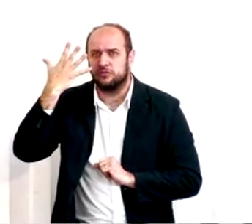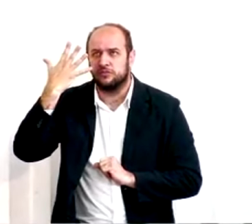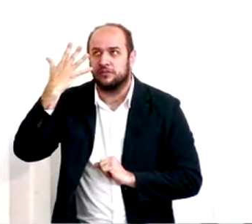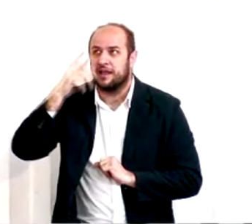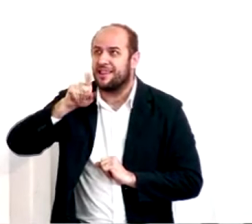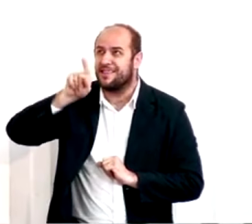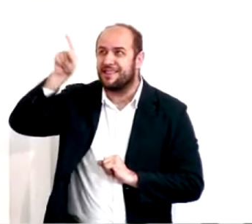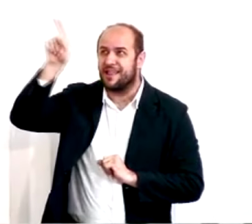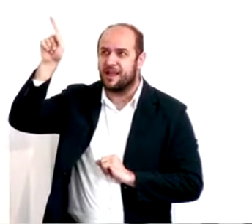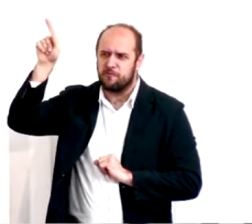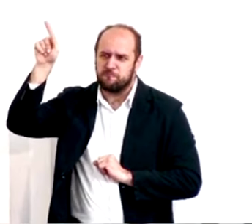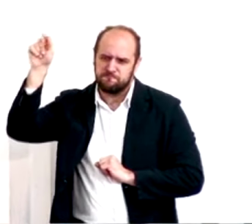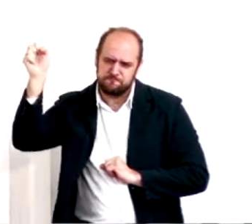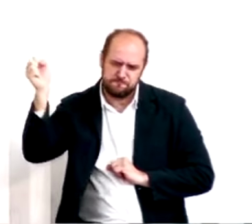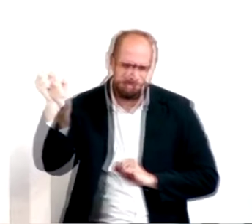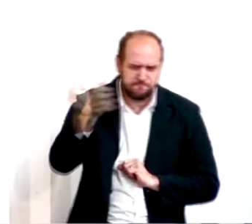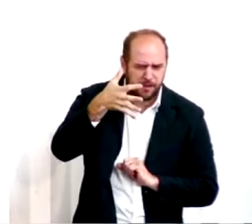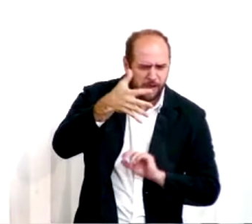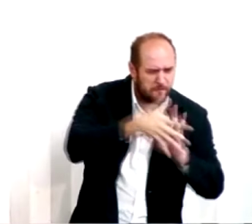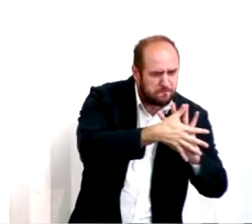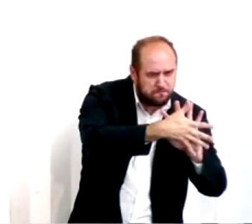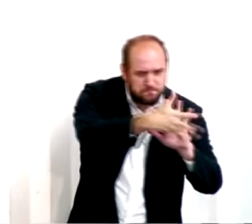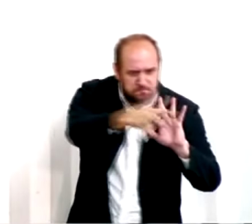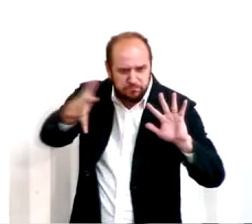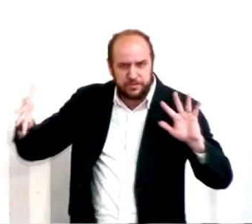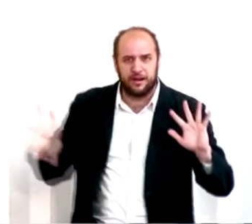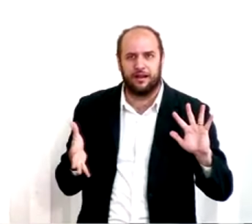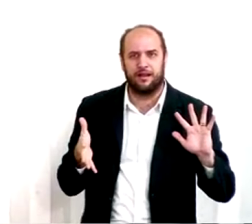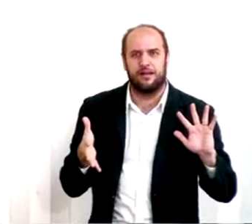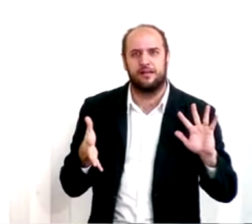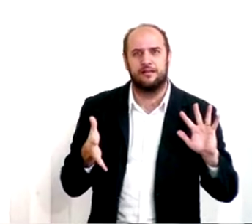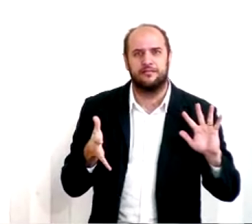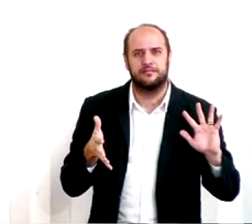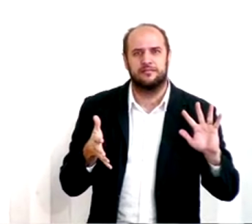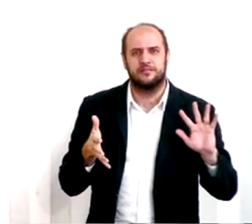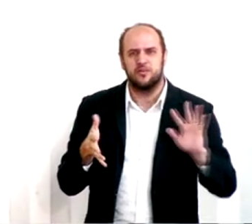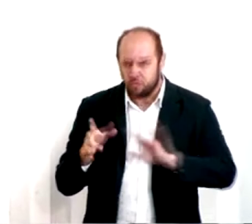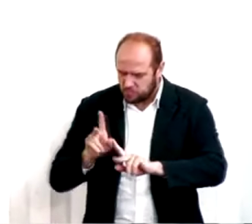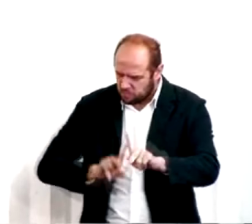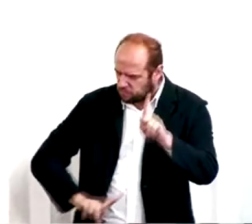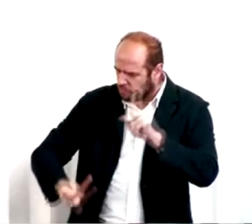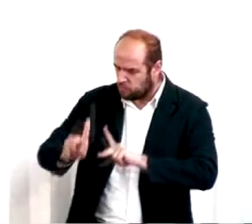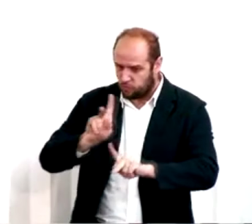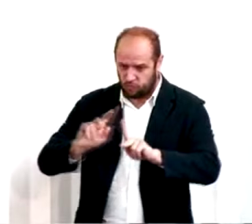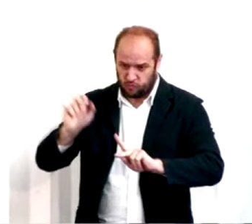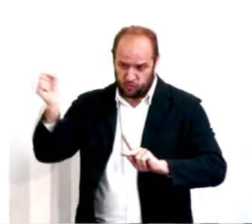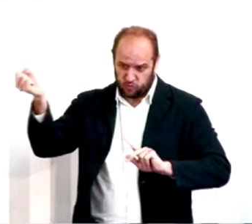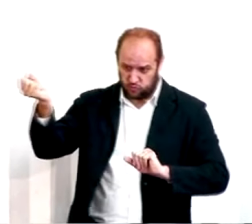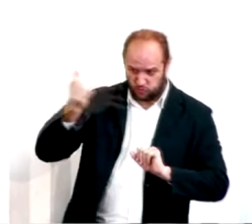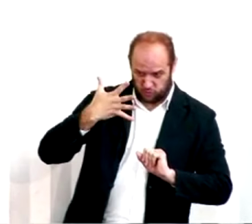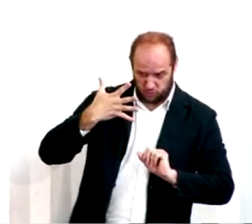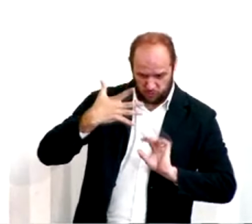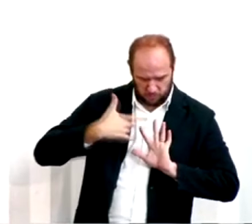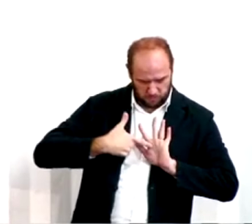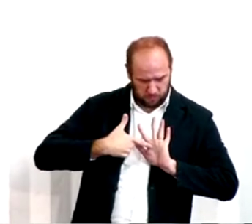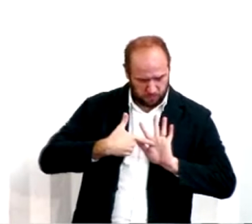na escuridão atores Mil Anos um povo aqui esta luz demonstrou os seus pecados